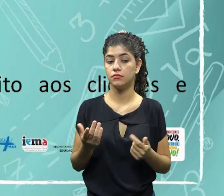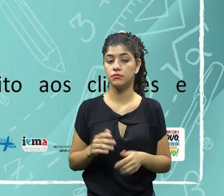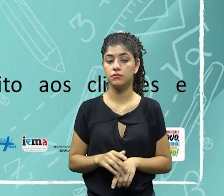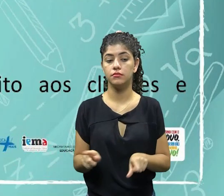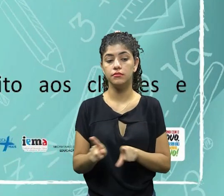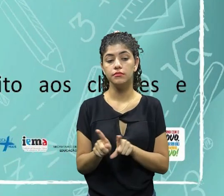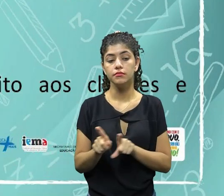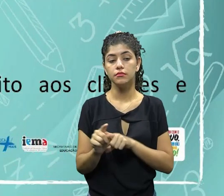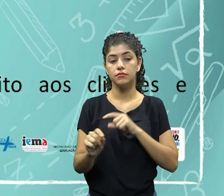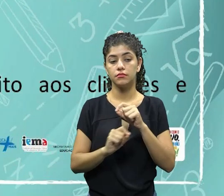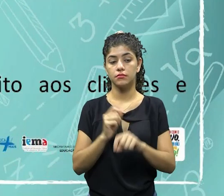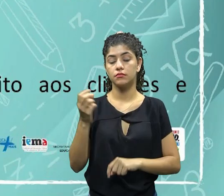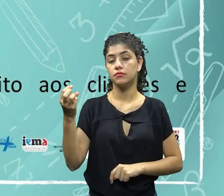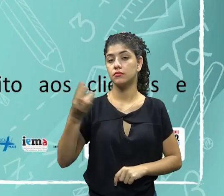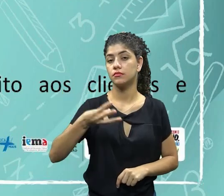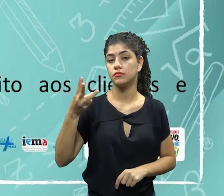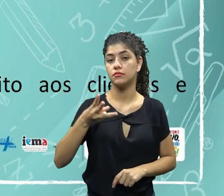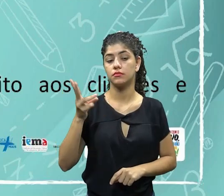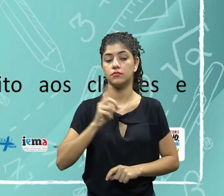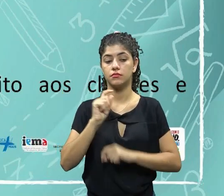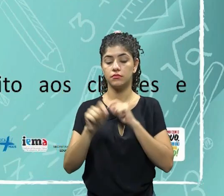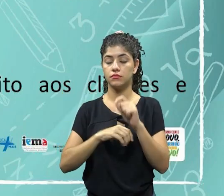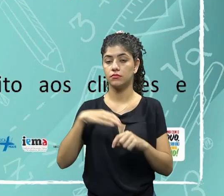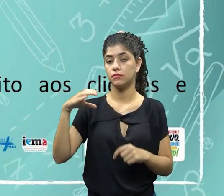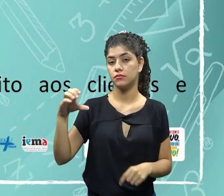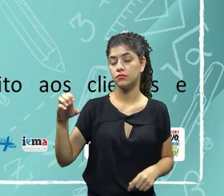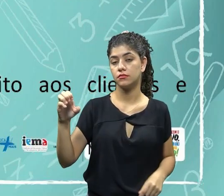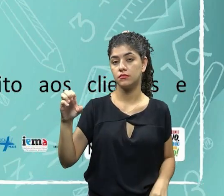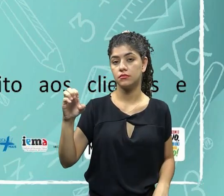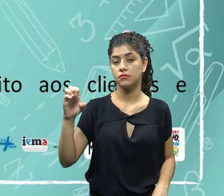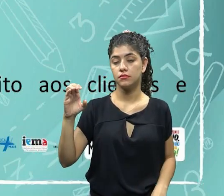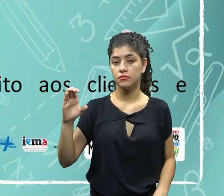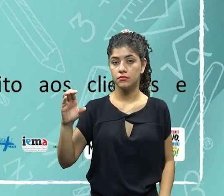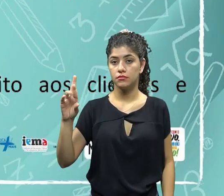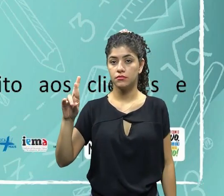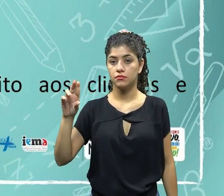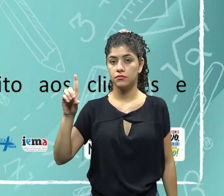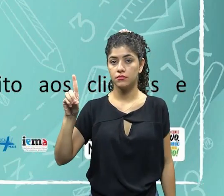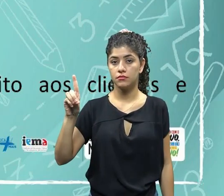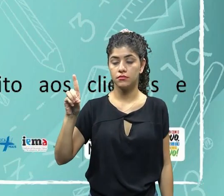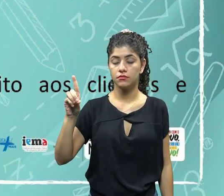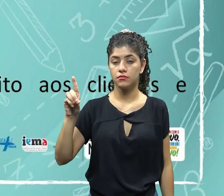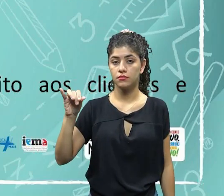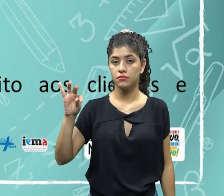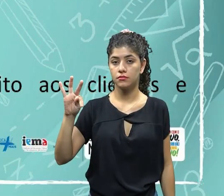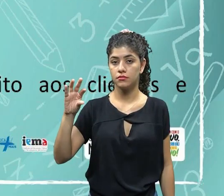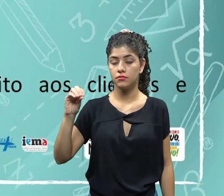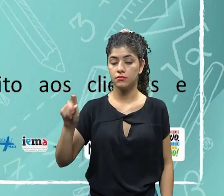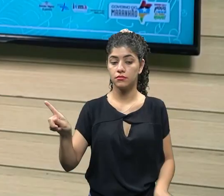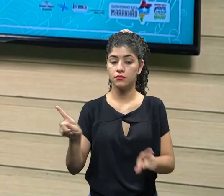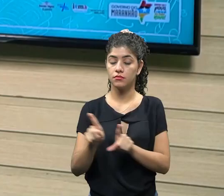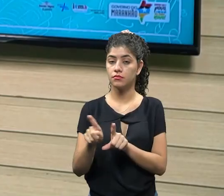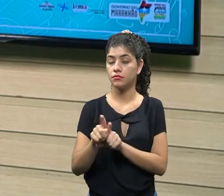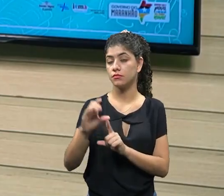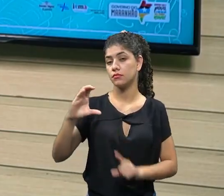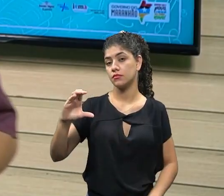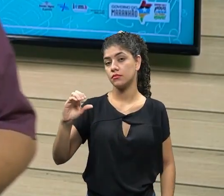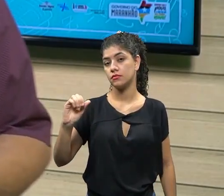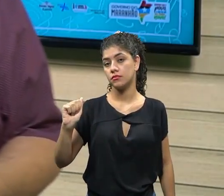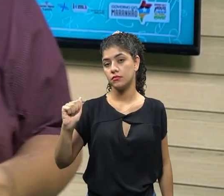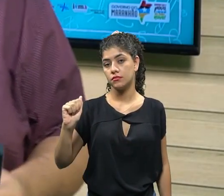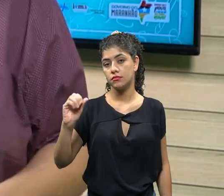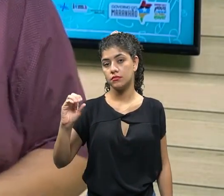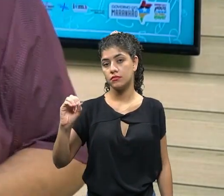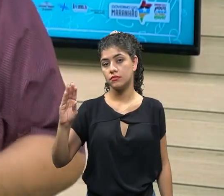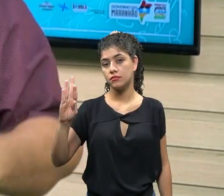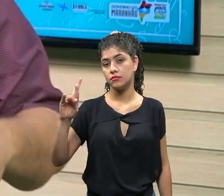O terceiro é o crédito e cobrança. Como é o que eu vou financiar e cobrar? Por exemplo, quando eu falo